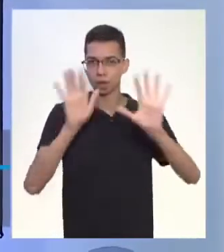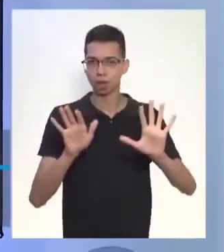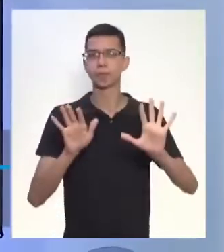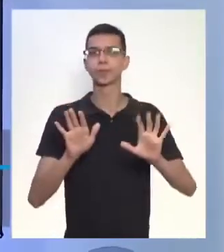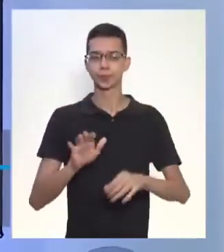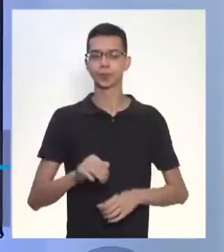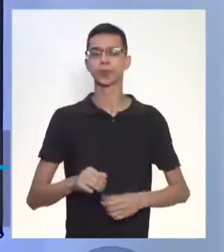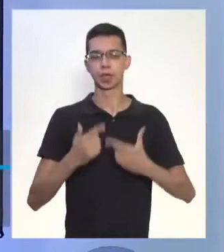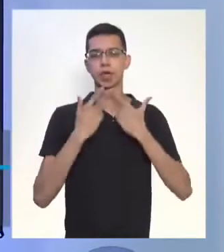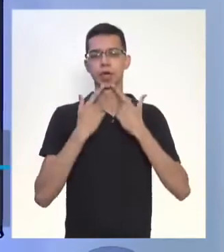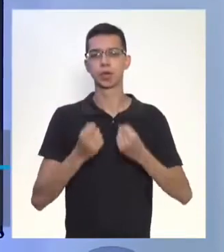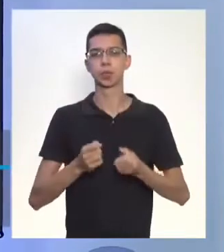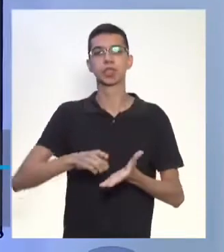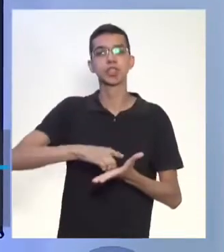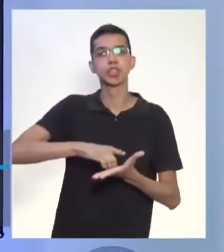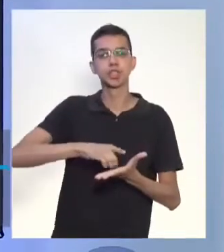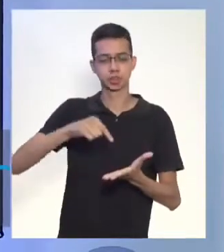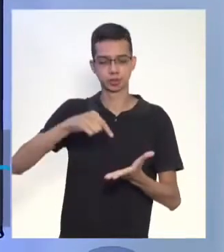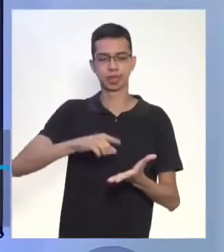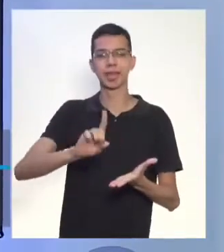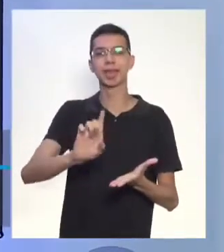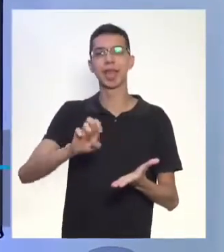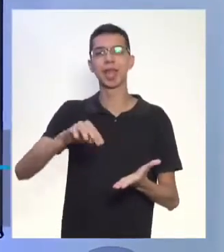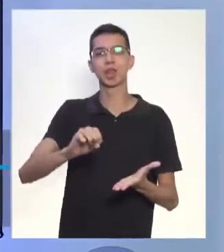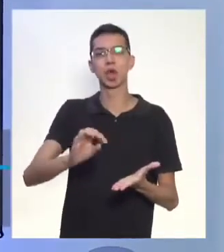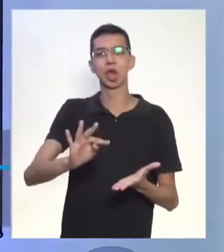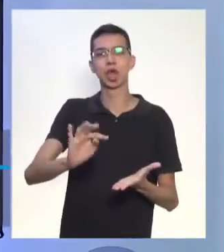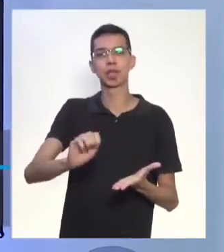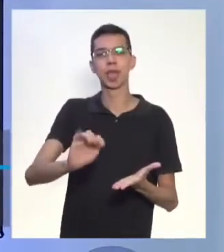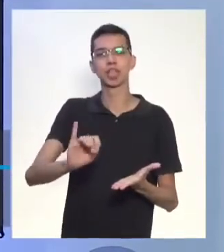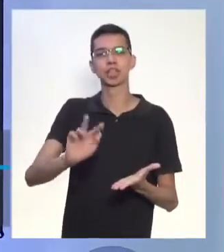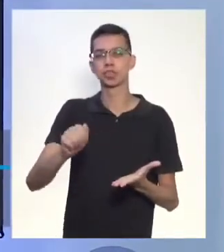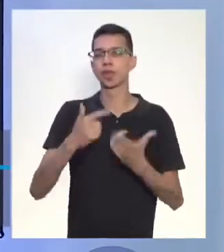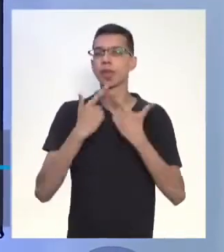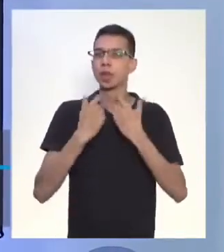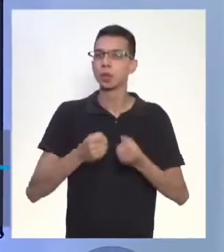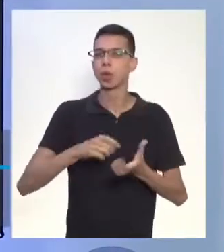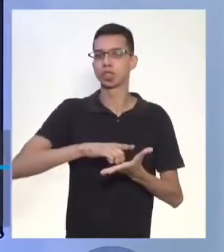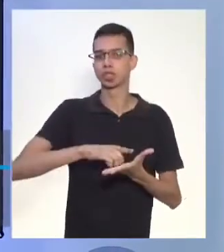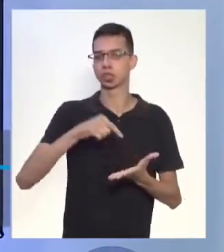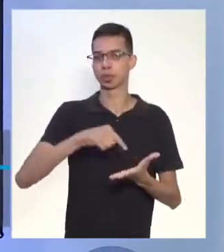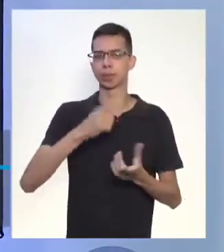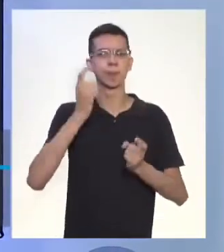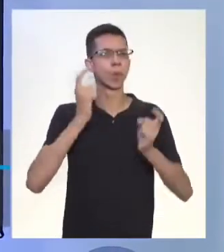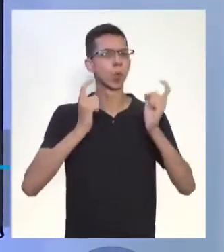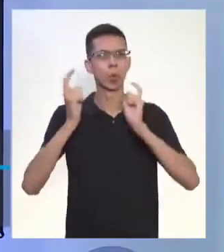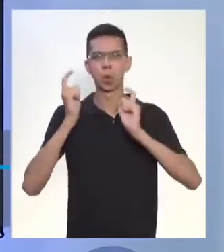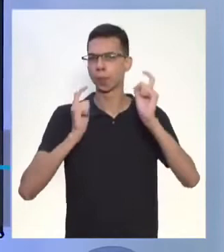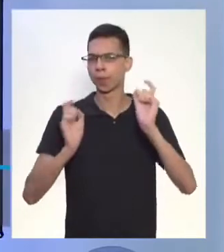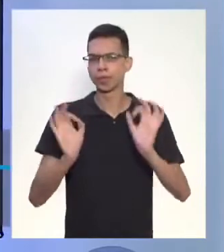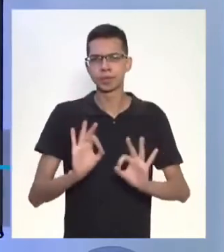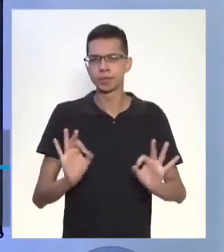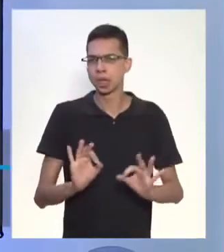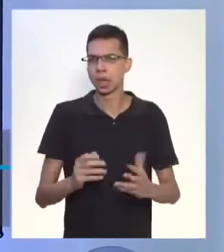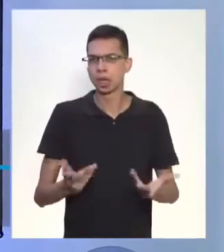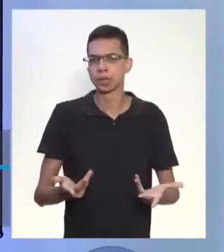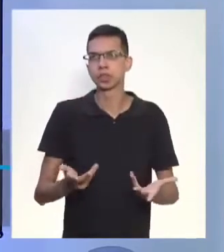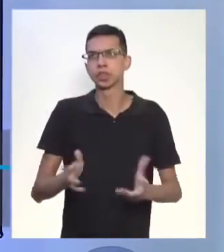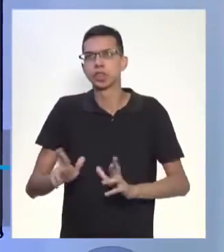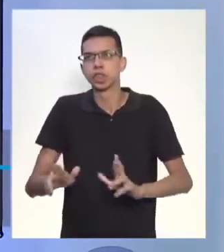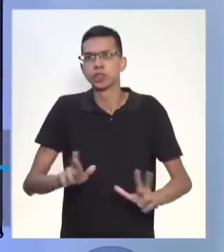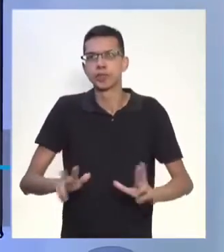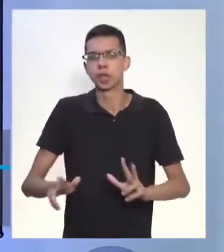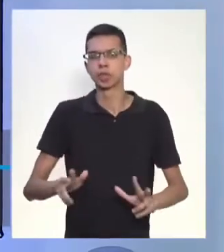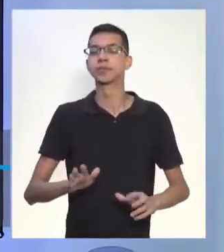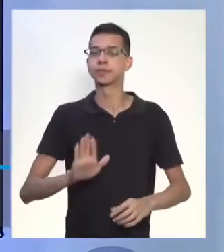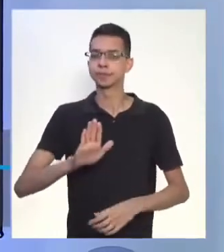uma linguagem denotativa, que não há preocupação de falar de uma maneira, fala de uma maneira direta, onde o leitor entenda.